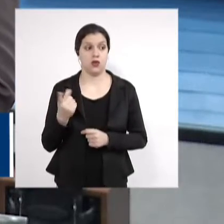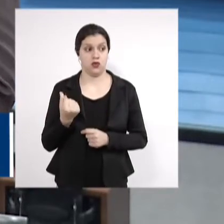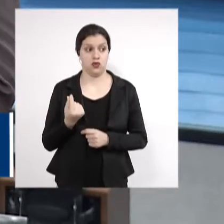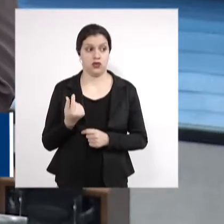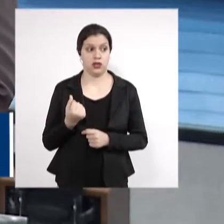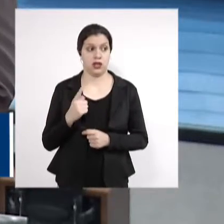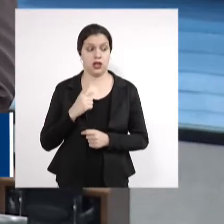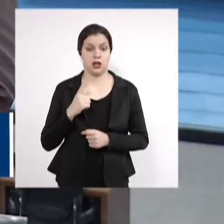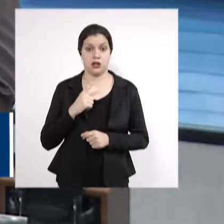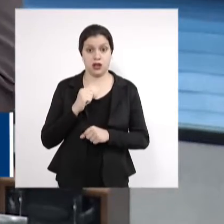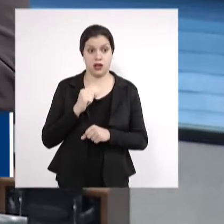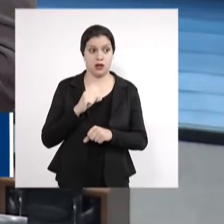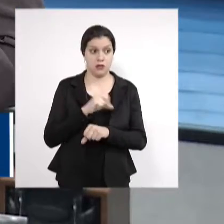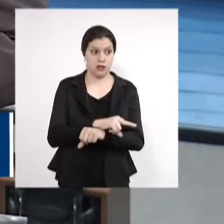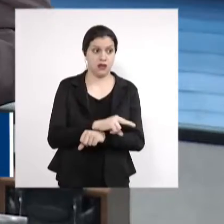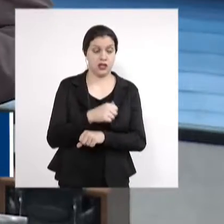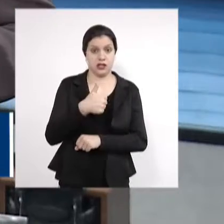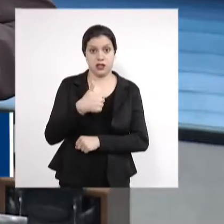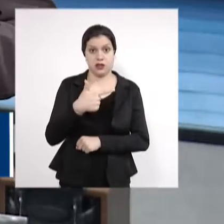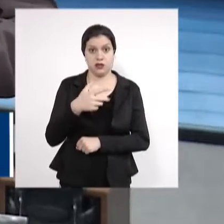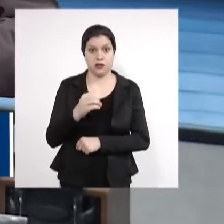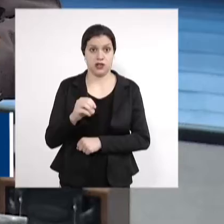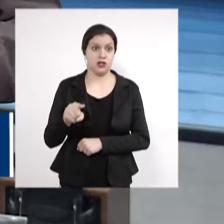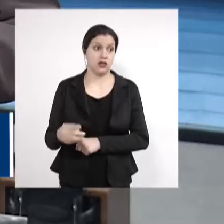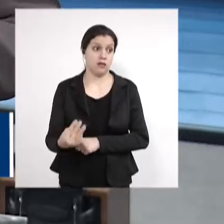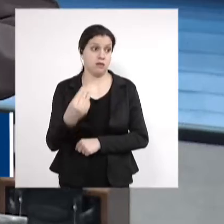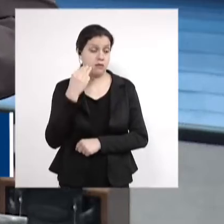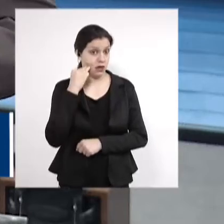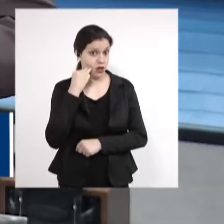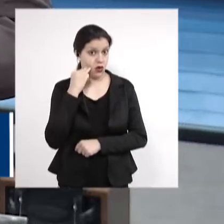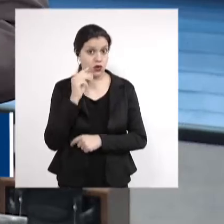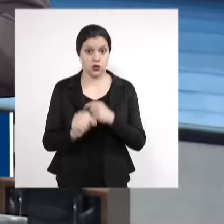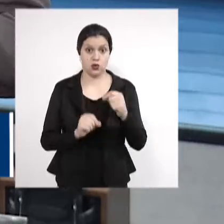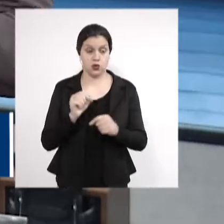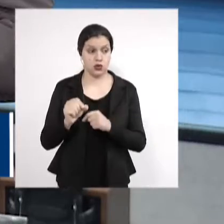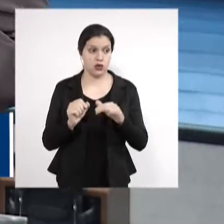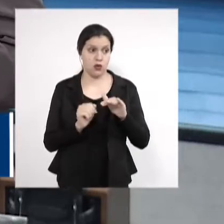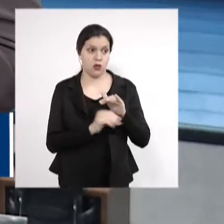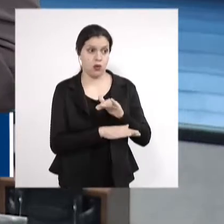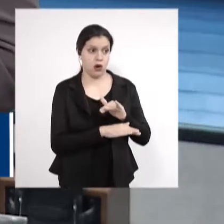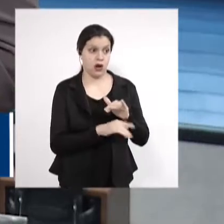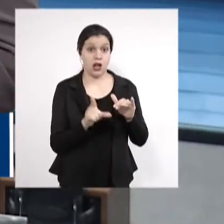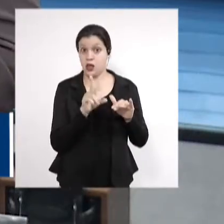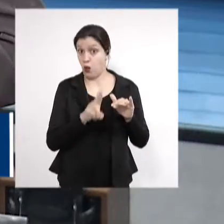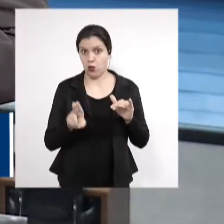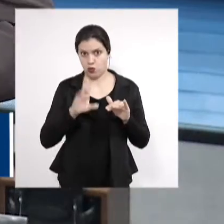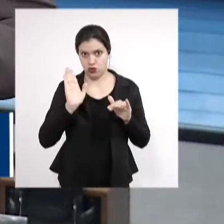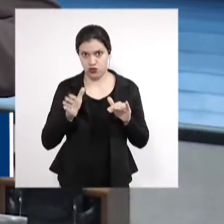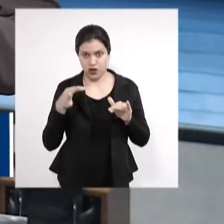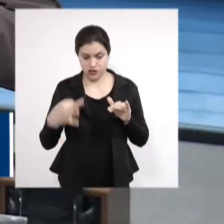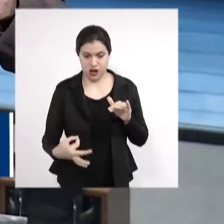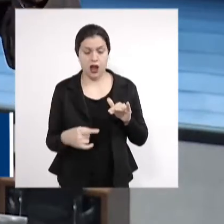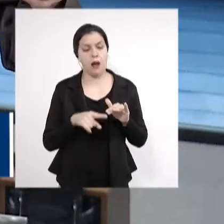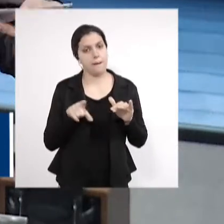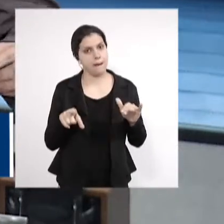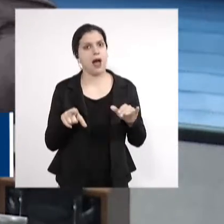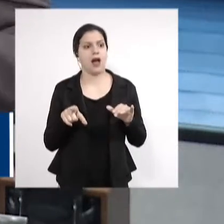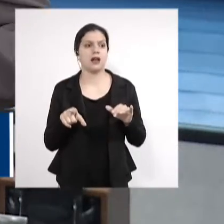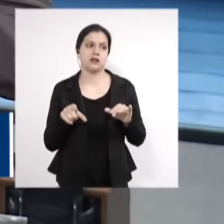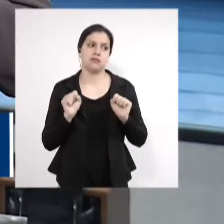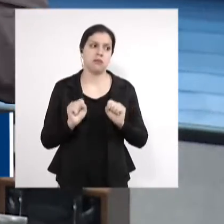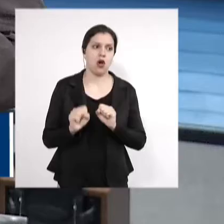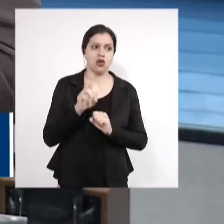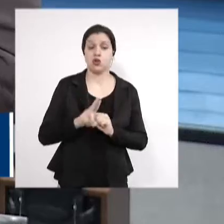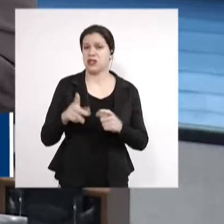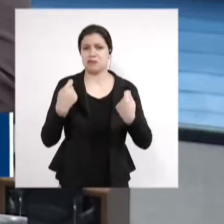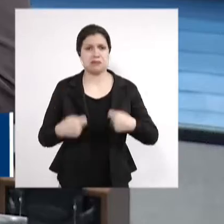uma reserva. 120 milhões de reais do Poder Executivo, que ele, assim, não deu um uso já certo, mas assim, que